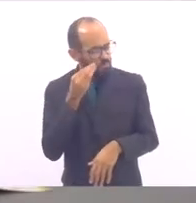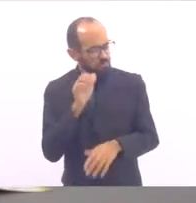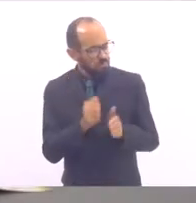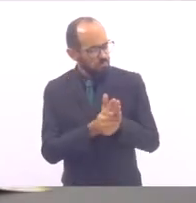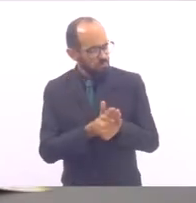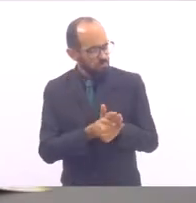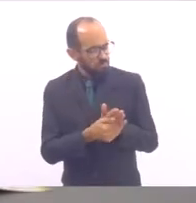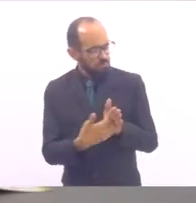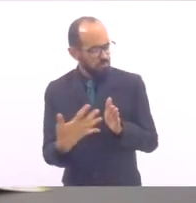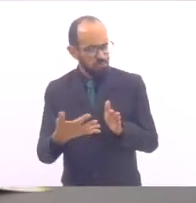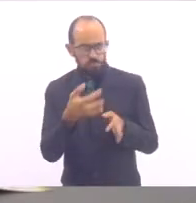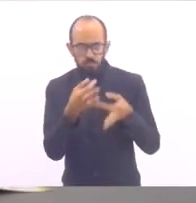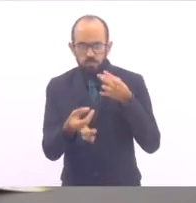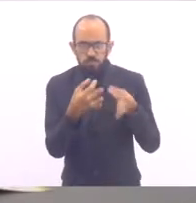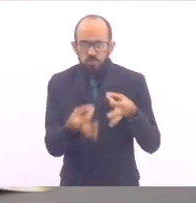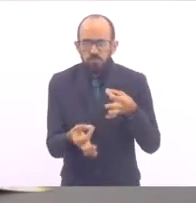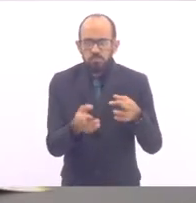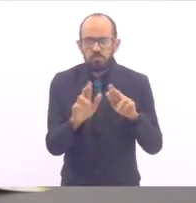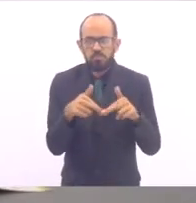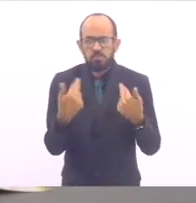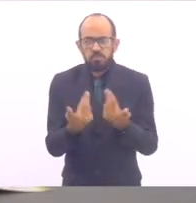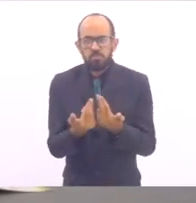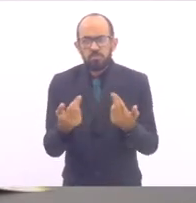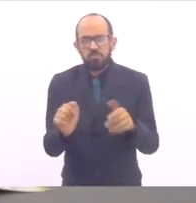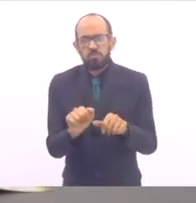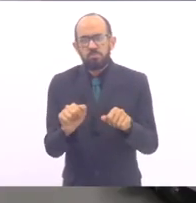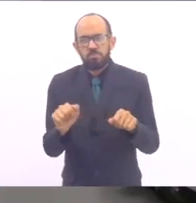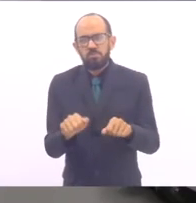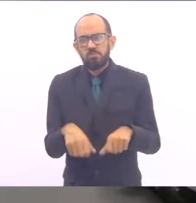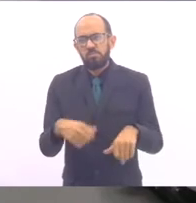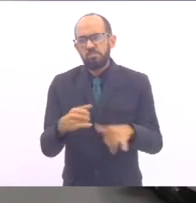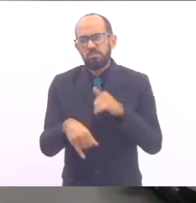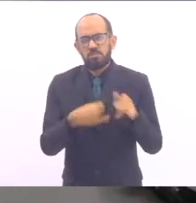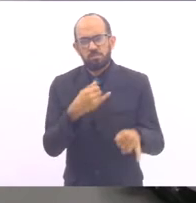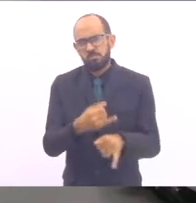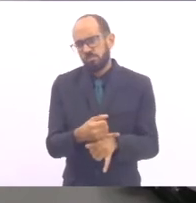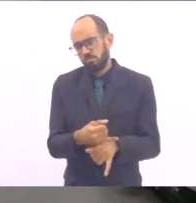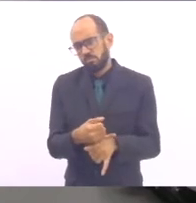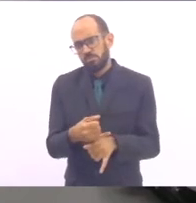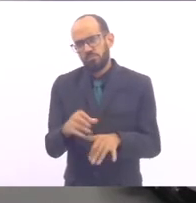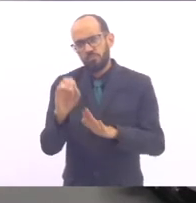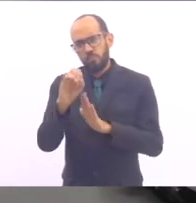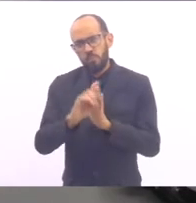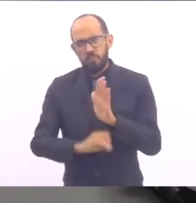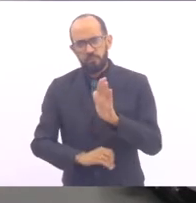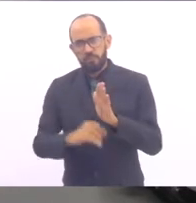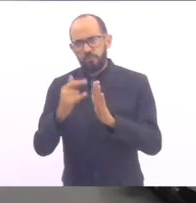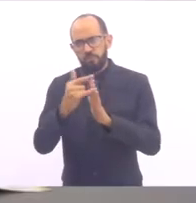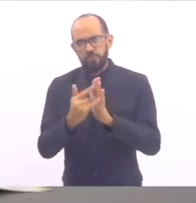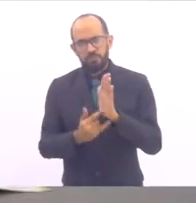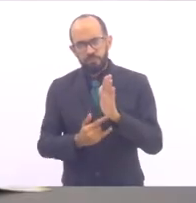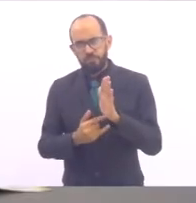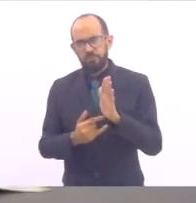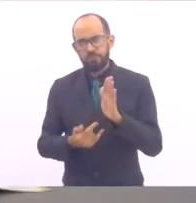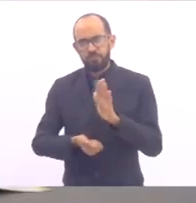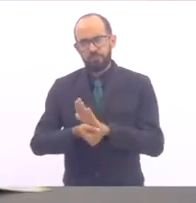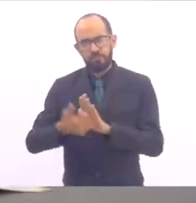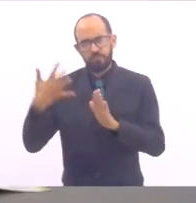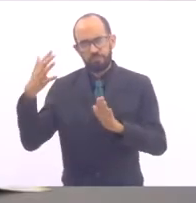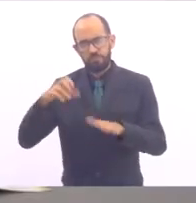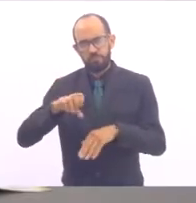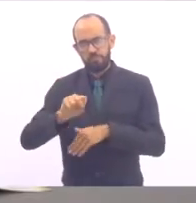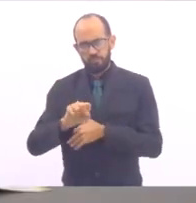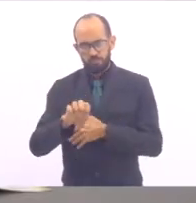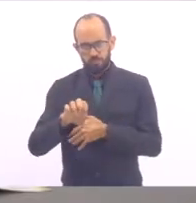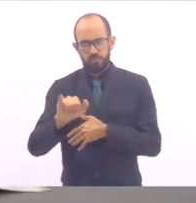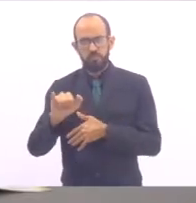reuniões, justificativas, fizemos reuniões online com o Ministério. Ofício, enfim, nós formalizamos. O SEI está lá para você